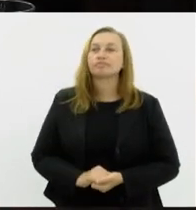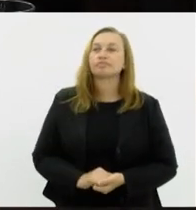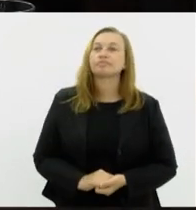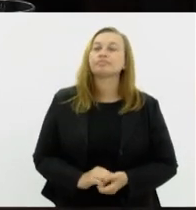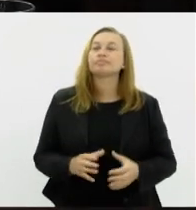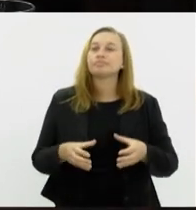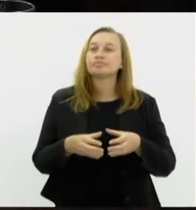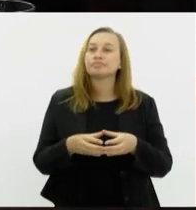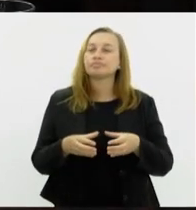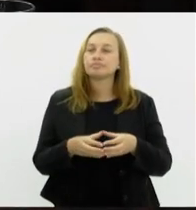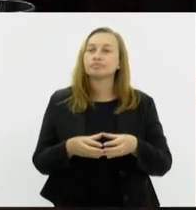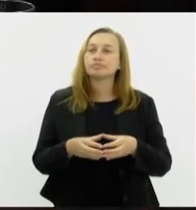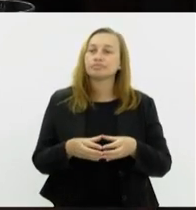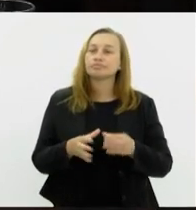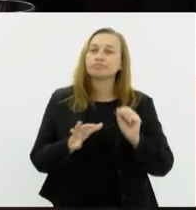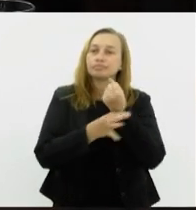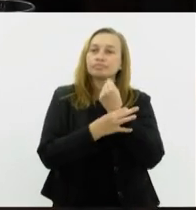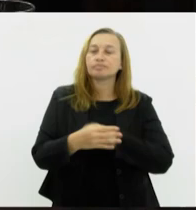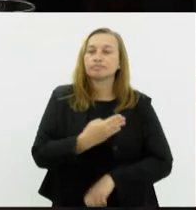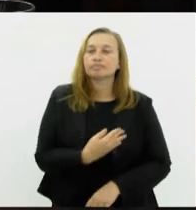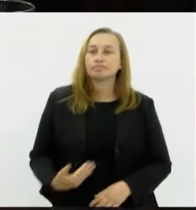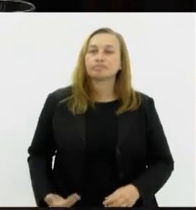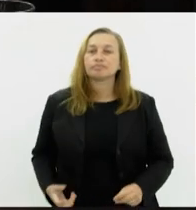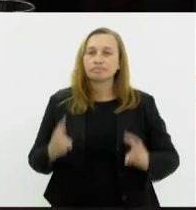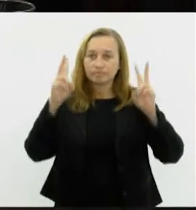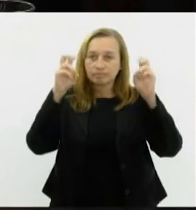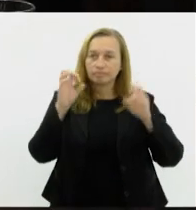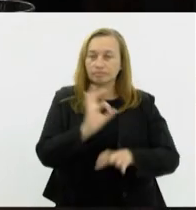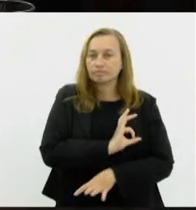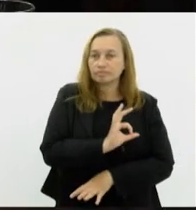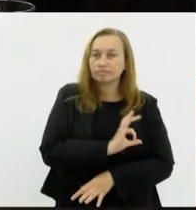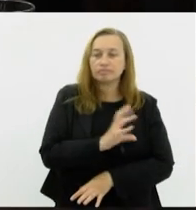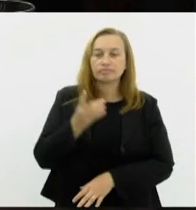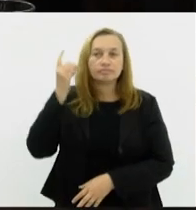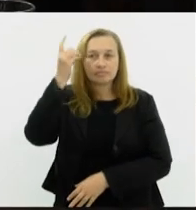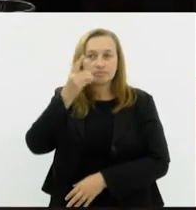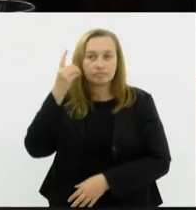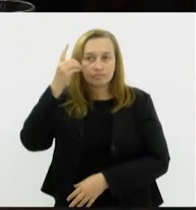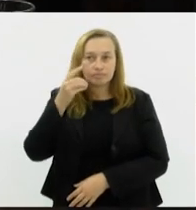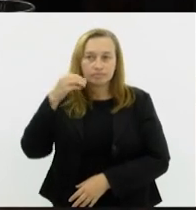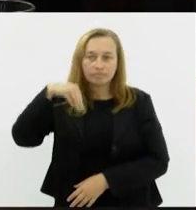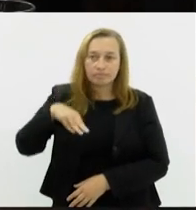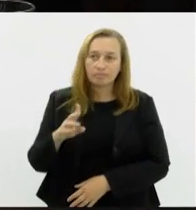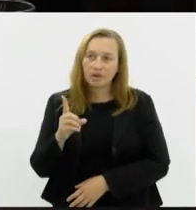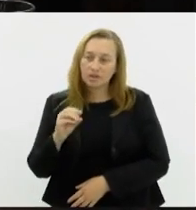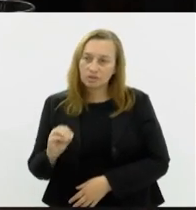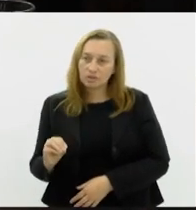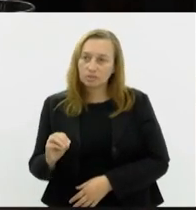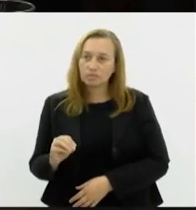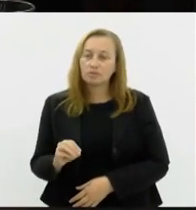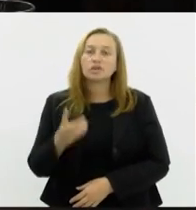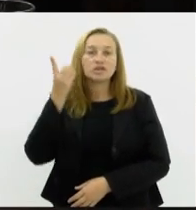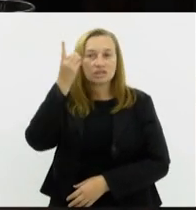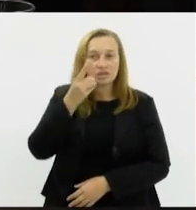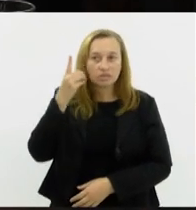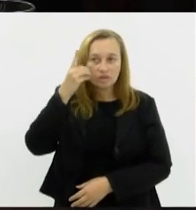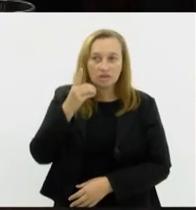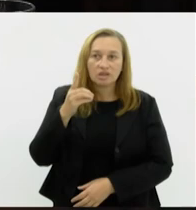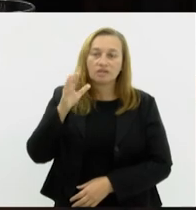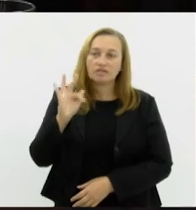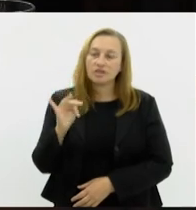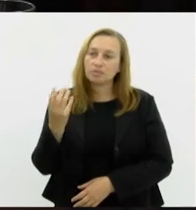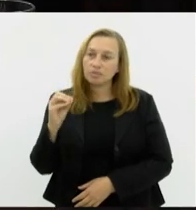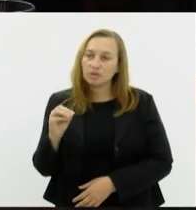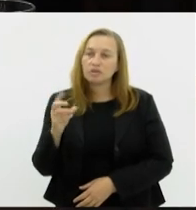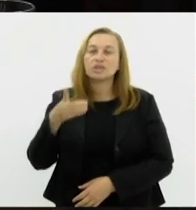Pela Comissão de Segurança Pública e Assuntos de Polícia, deputado Márcio Galberto, deputado Filipinho